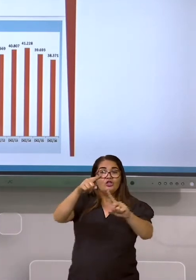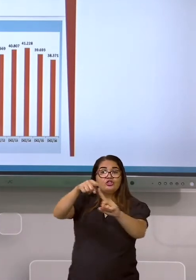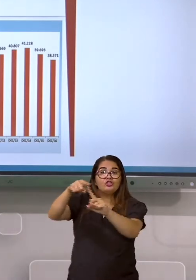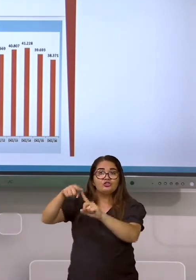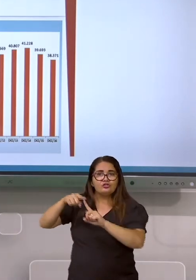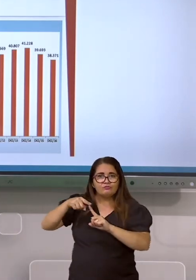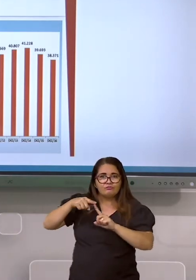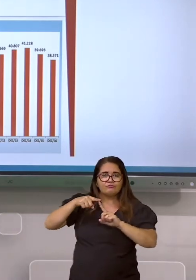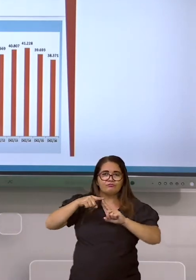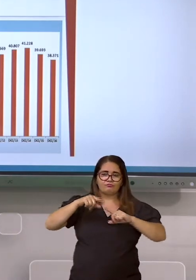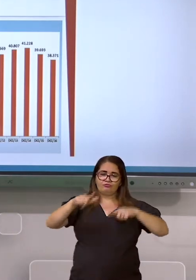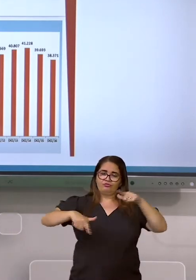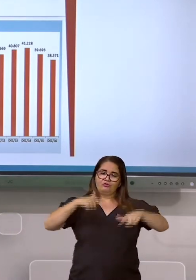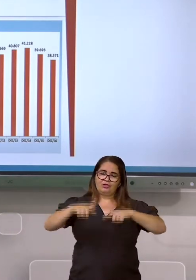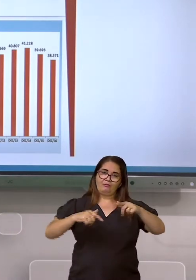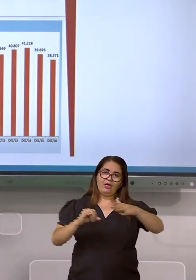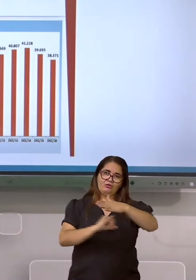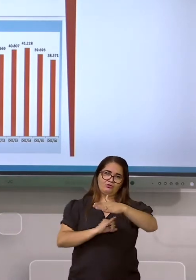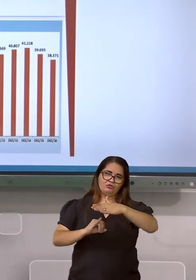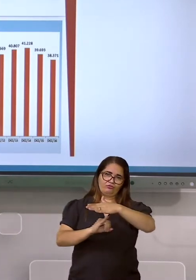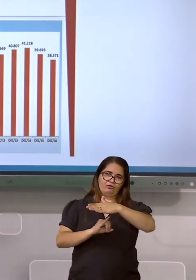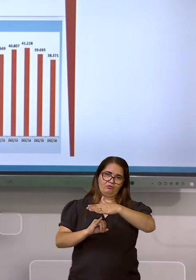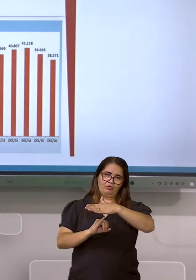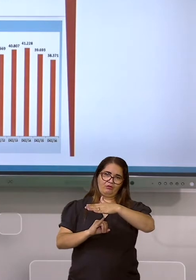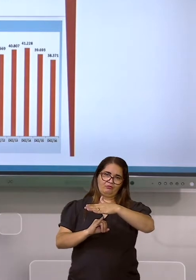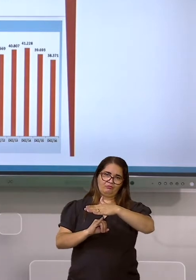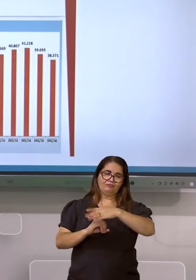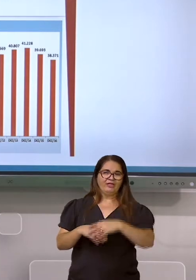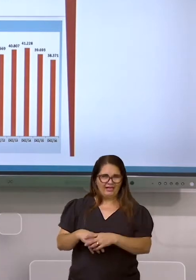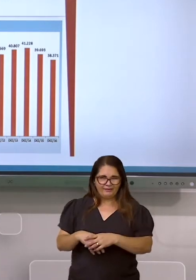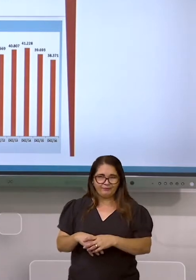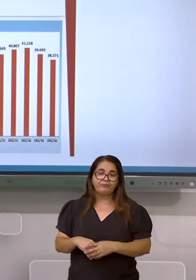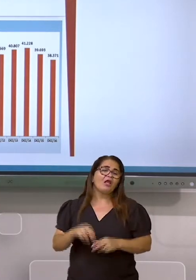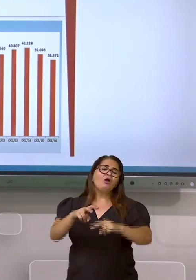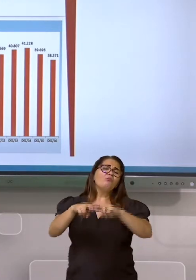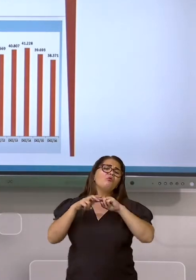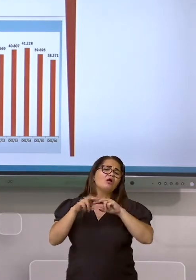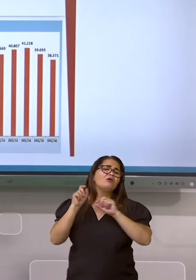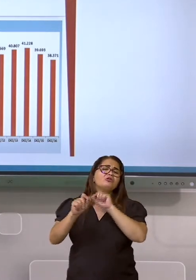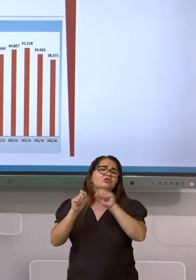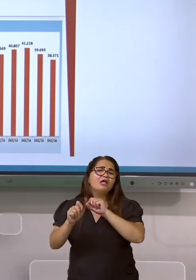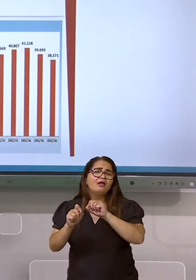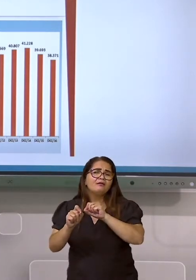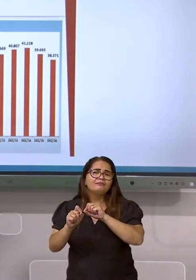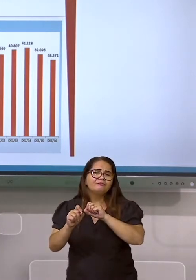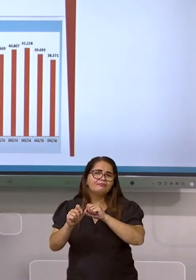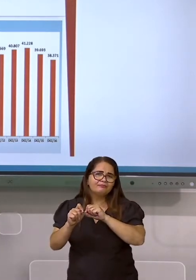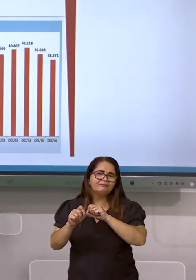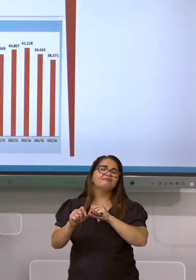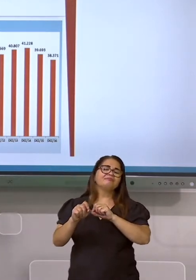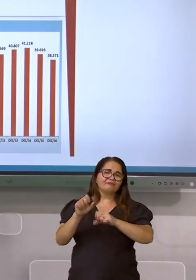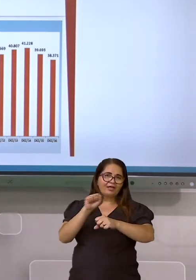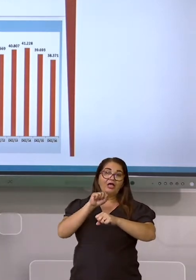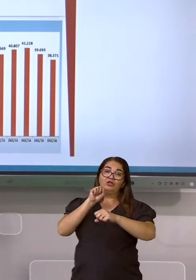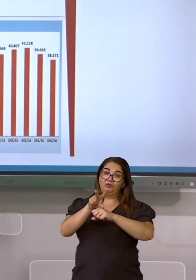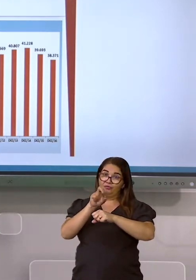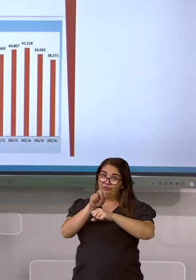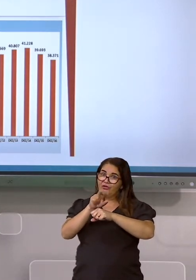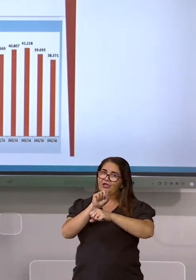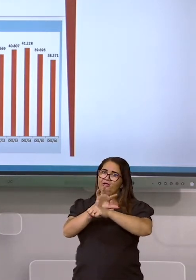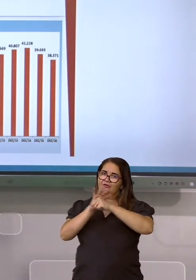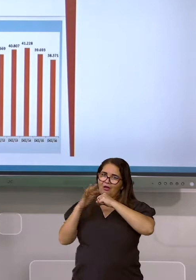queda devido a crises que o mundo passou por elas, tá? Olha aqui,